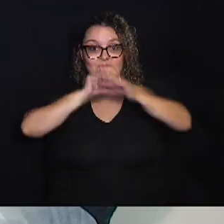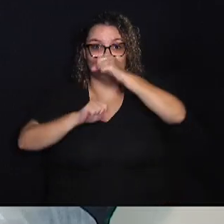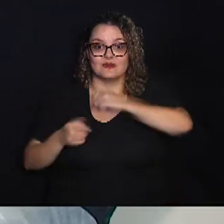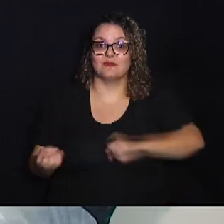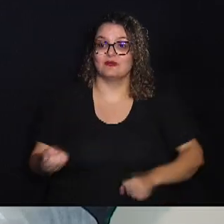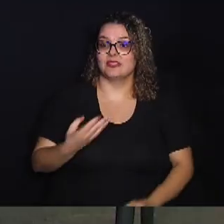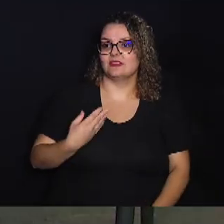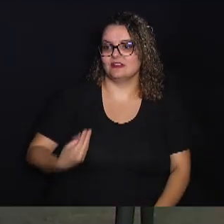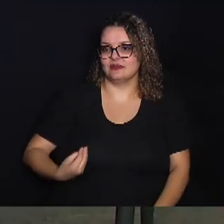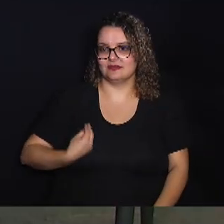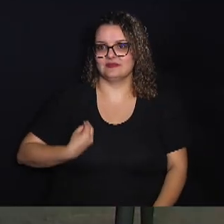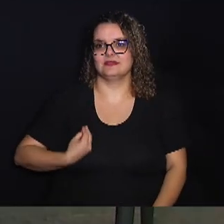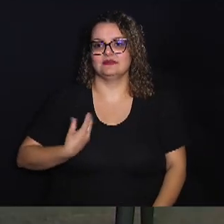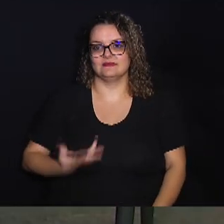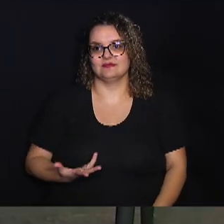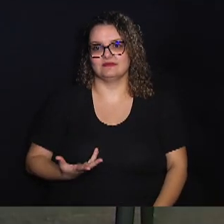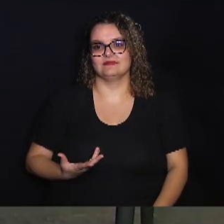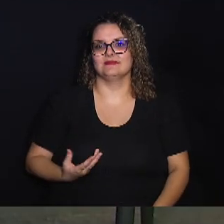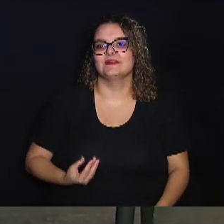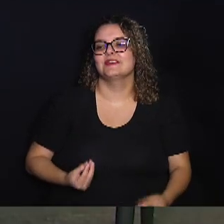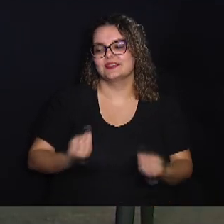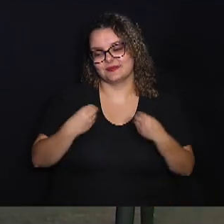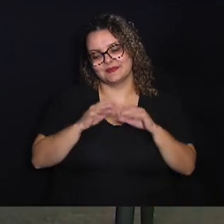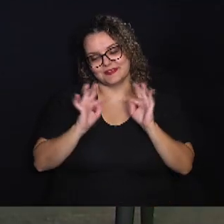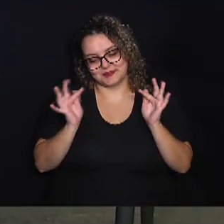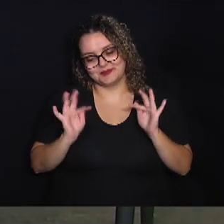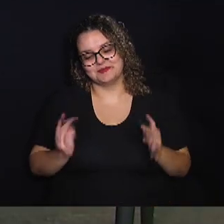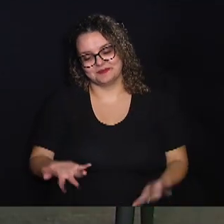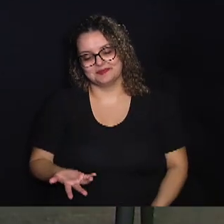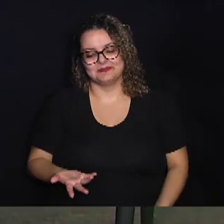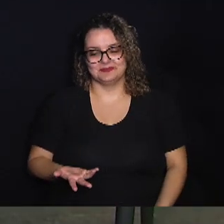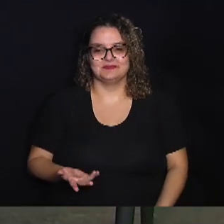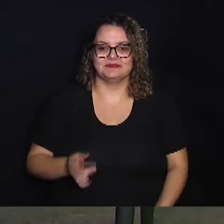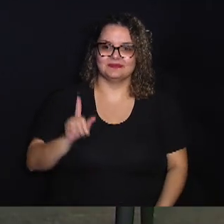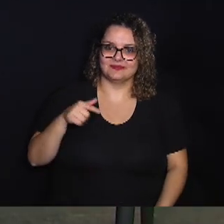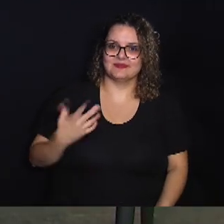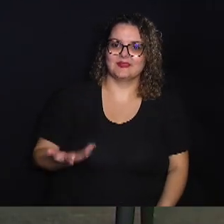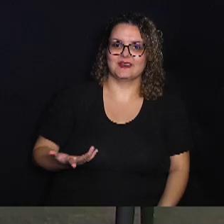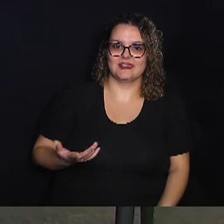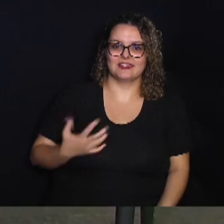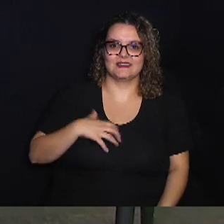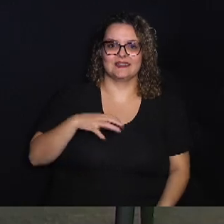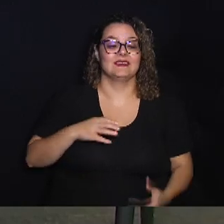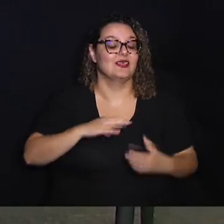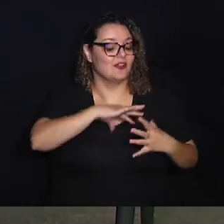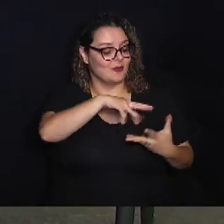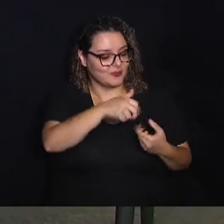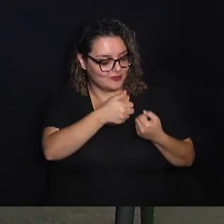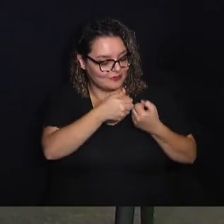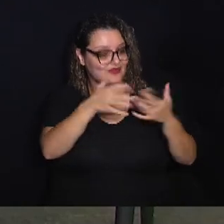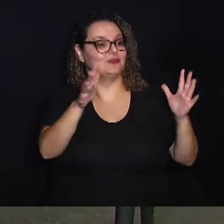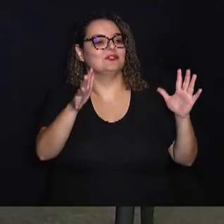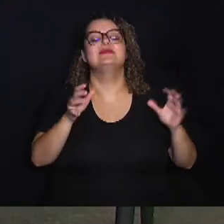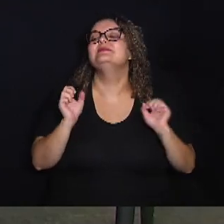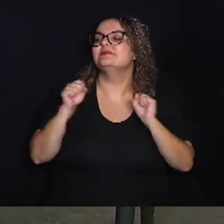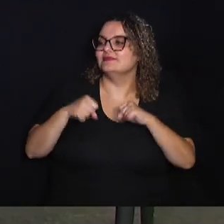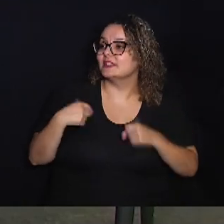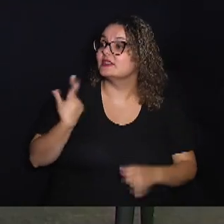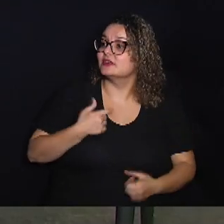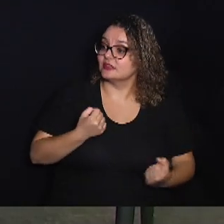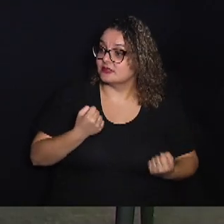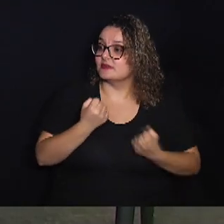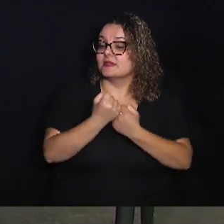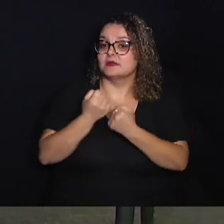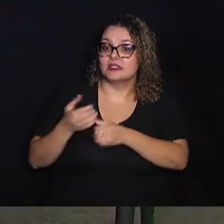nova vida. E me deixou muito feliz, né? Então é isso. É um mundo que se abre, né? Sim, e a gente está aqui para apoiar.